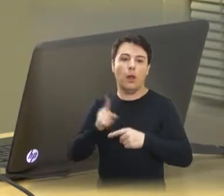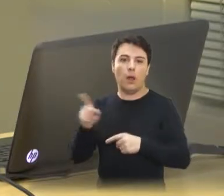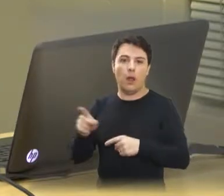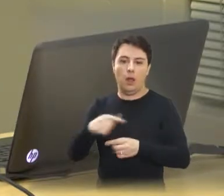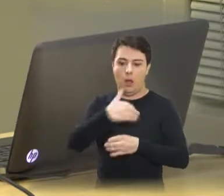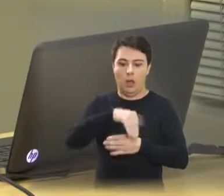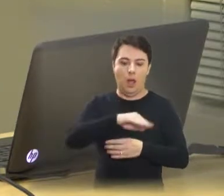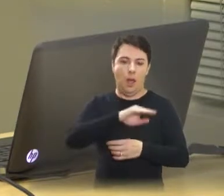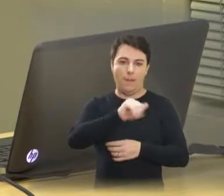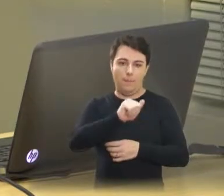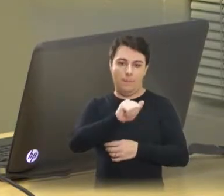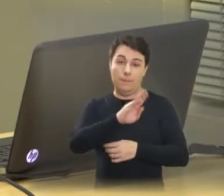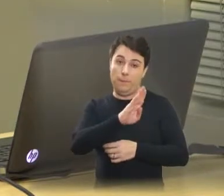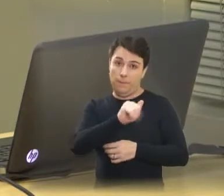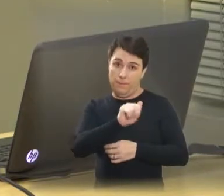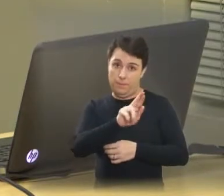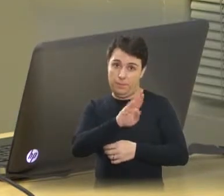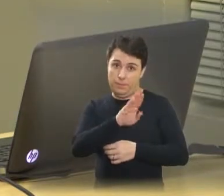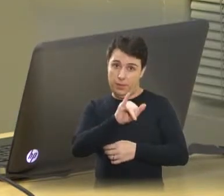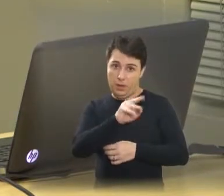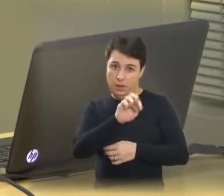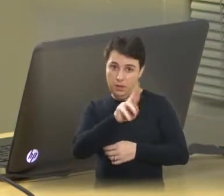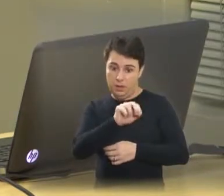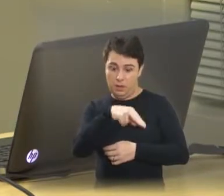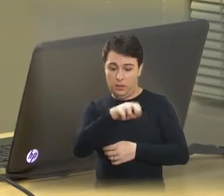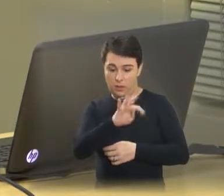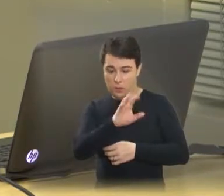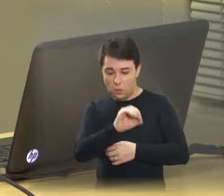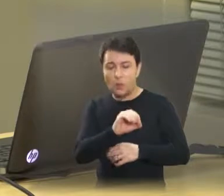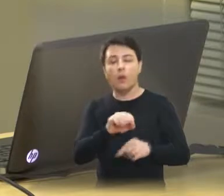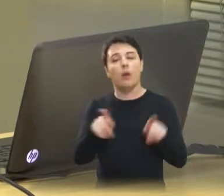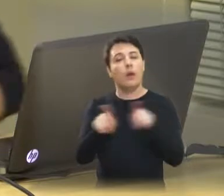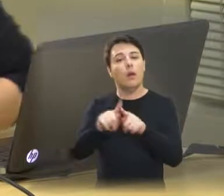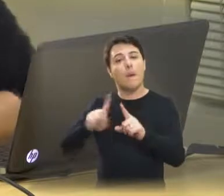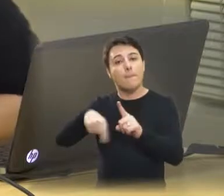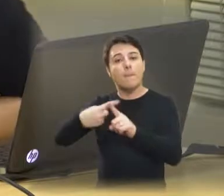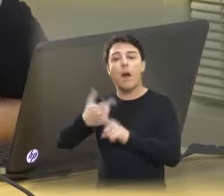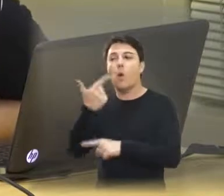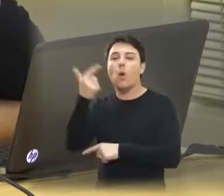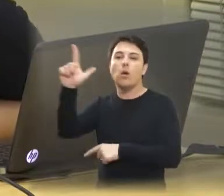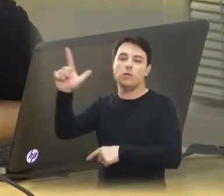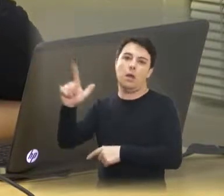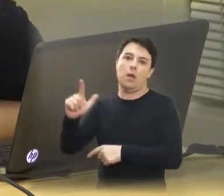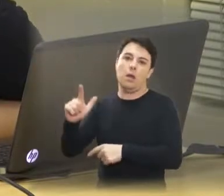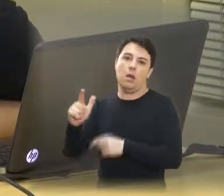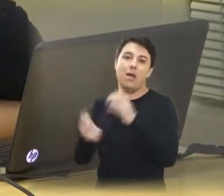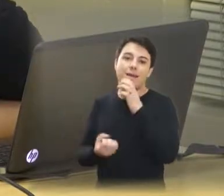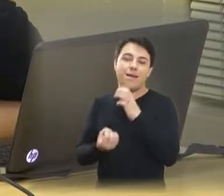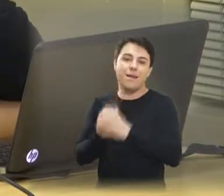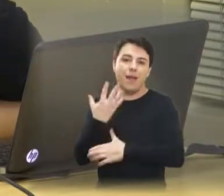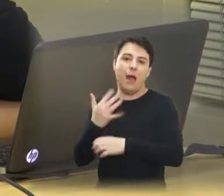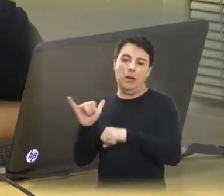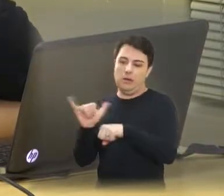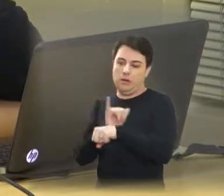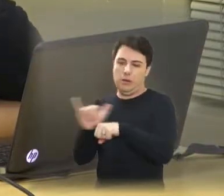Barbieri Neto, como criar alternativas na área